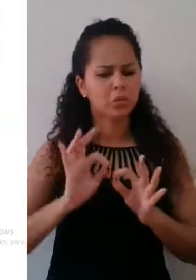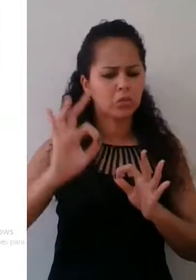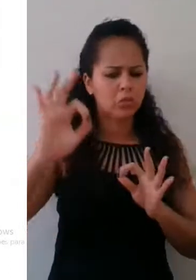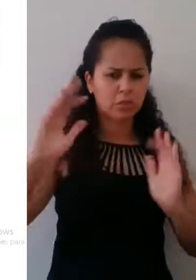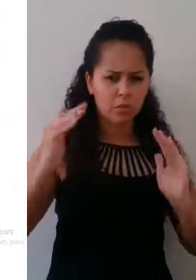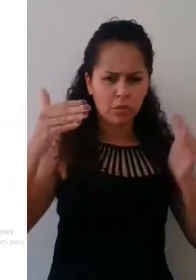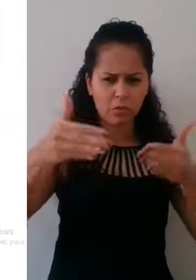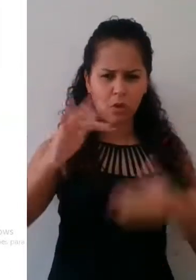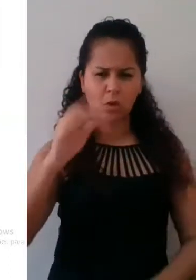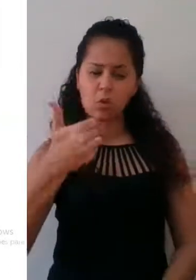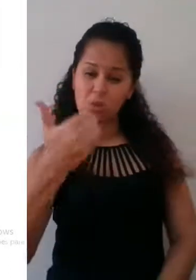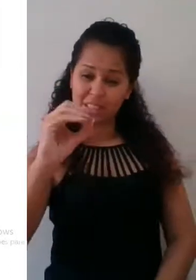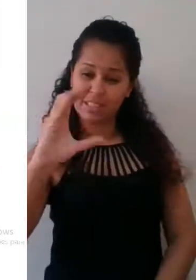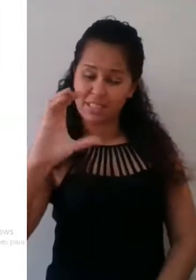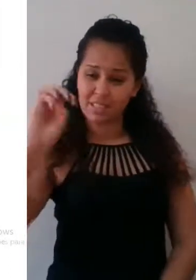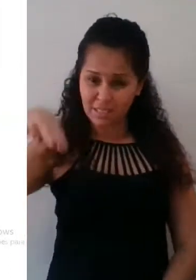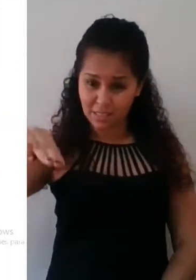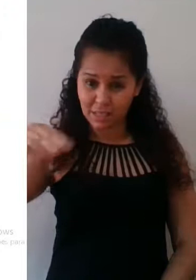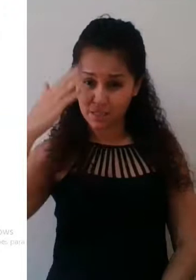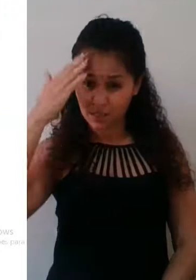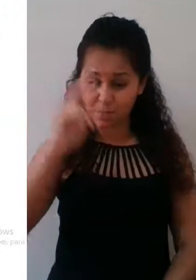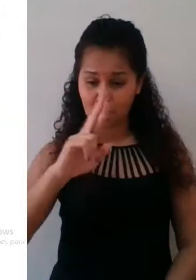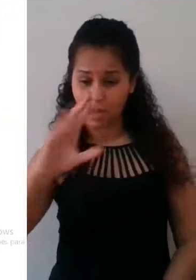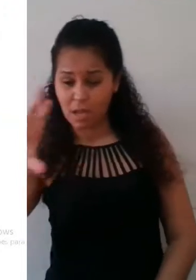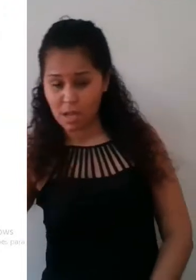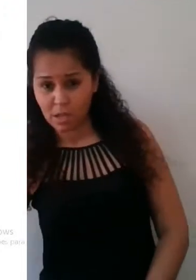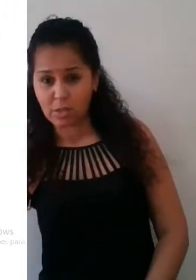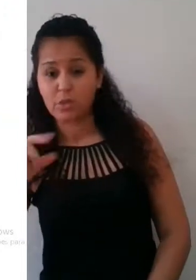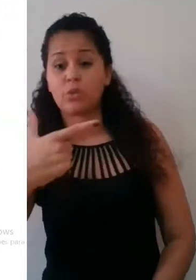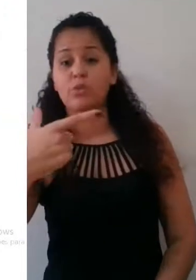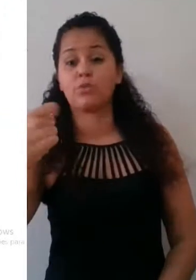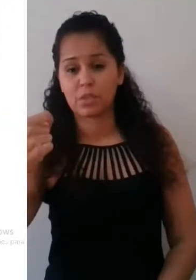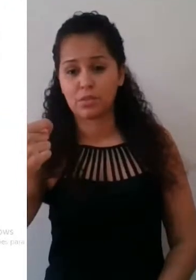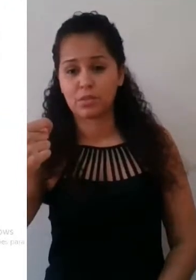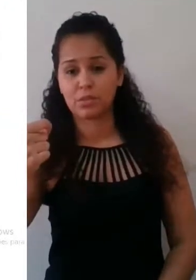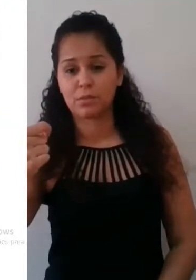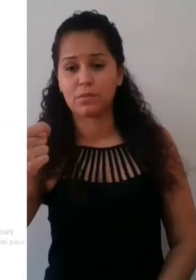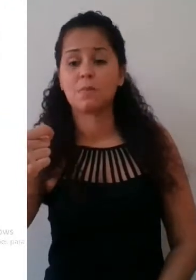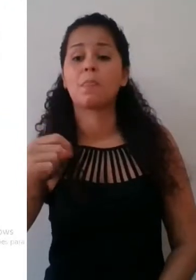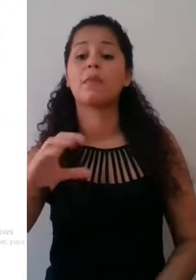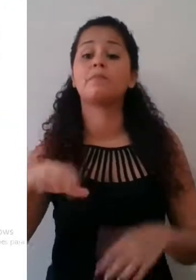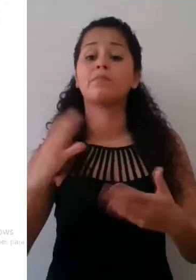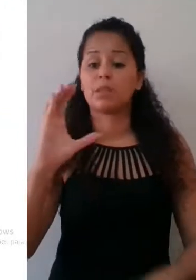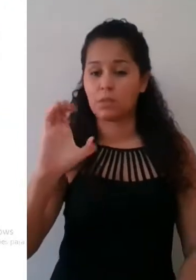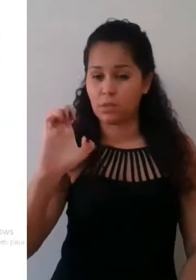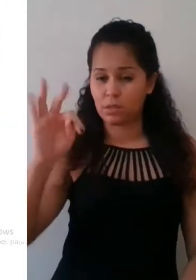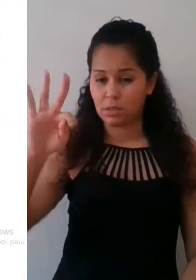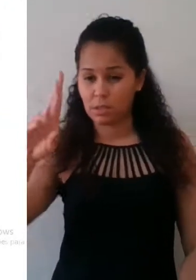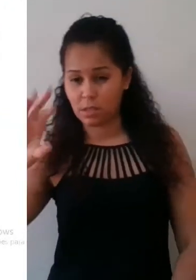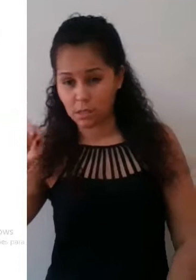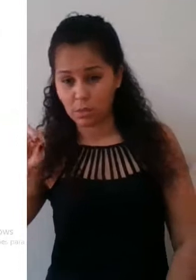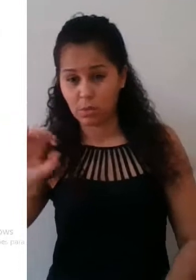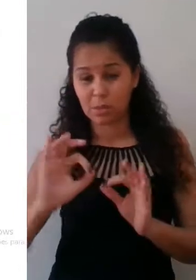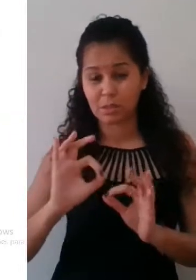centímetros, o raio de curvatura é 20. Ok? Ou seja, o centro de curvatura do espelho está a 20 centímetros